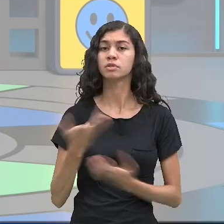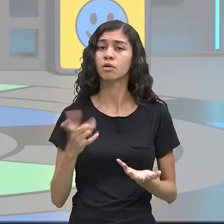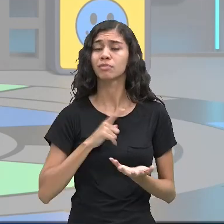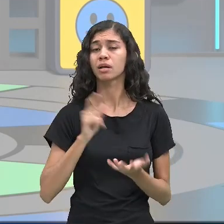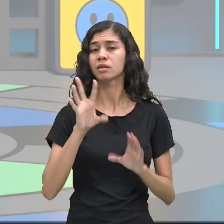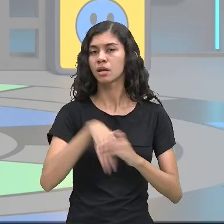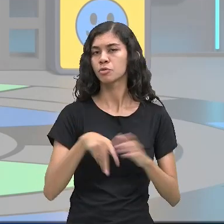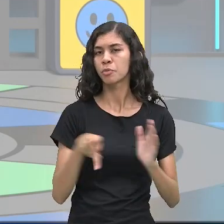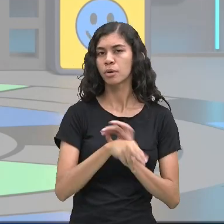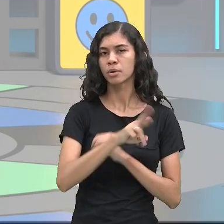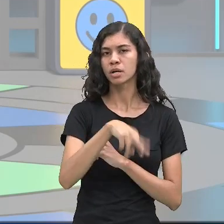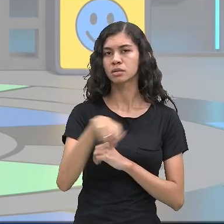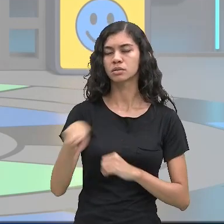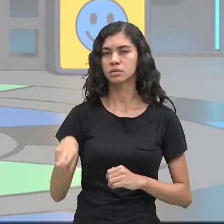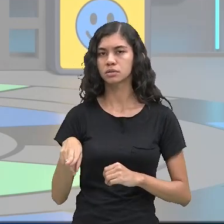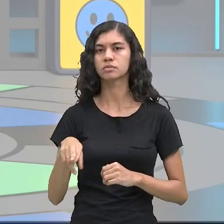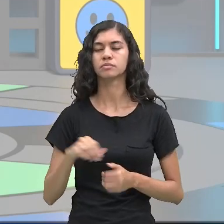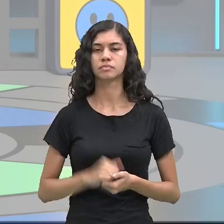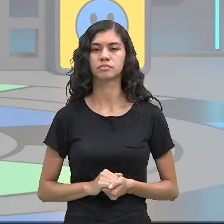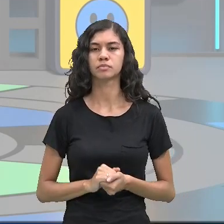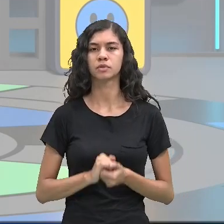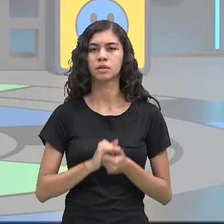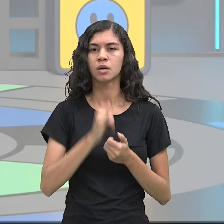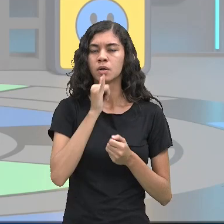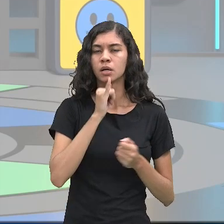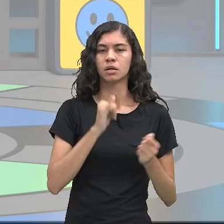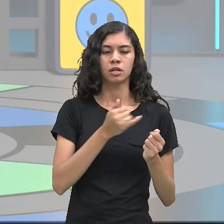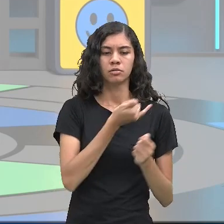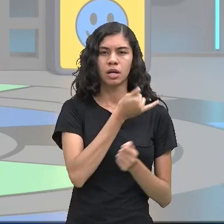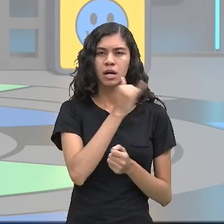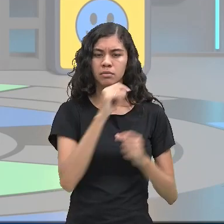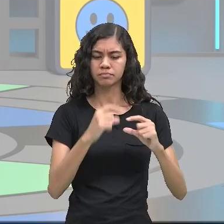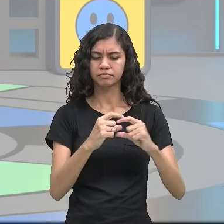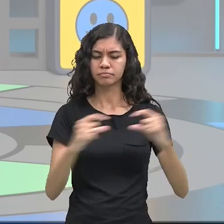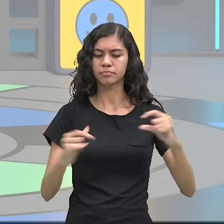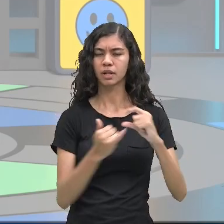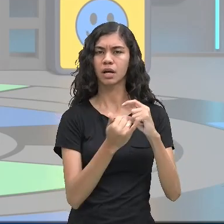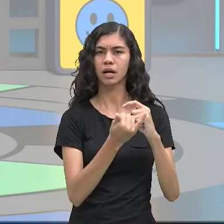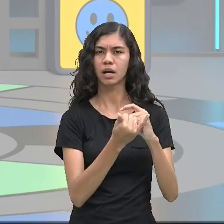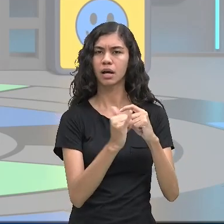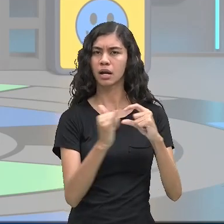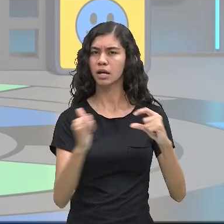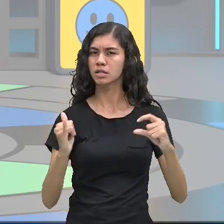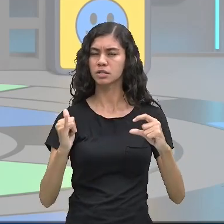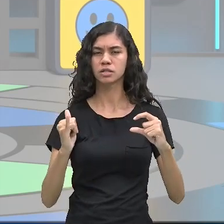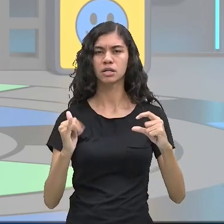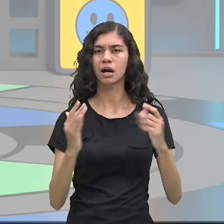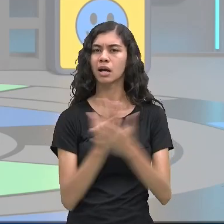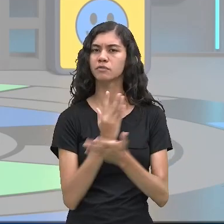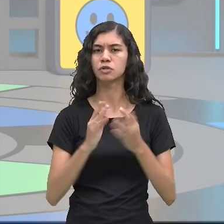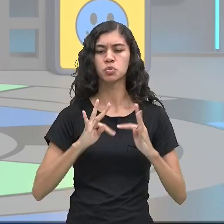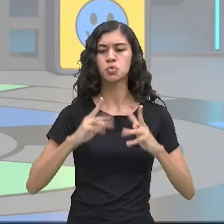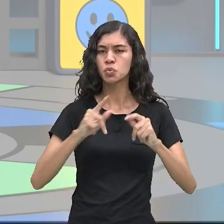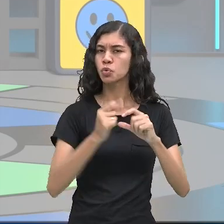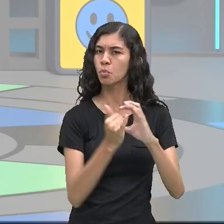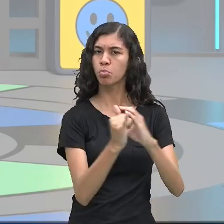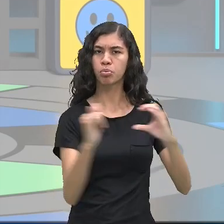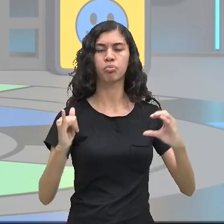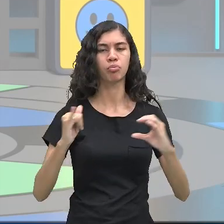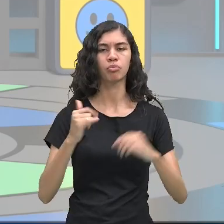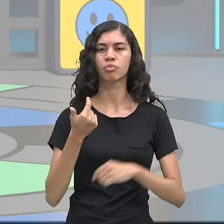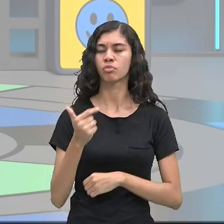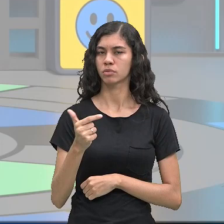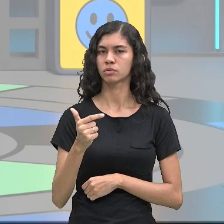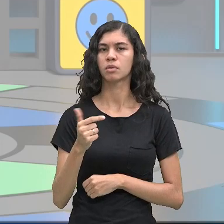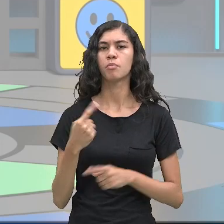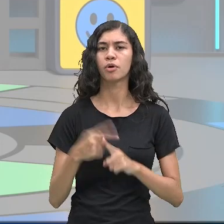que faz com que parte da energia produzida não seja lançada para o circuito. Por quê? Porque vai se dissipar no circuito